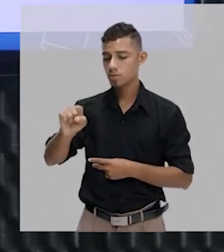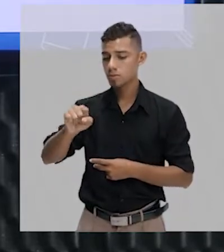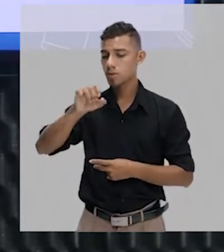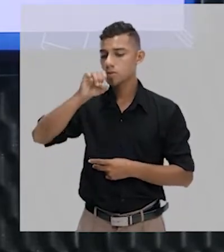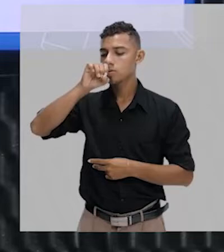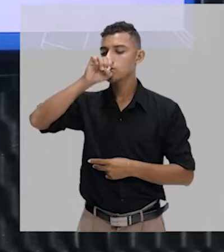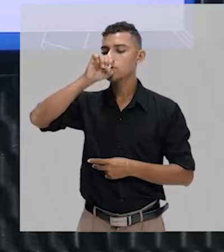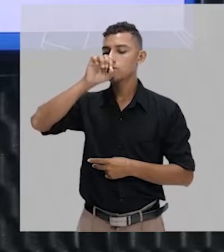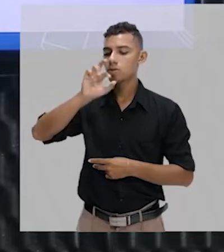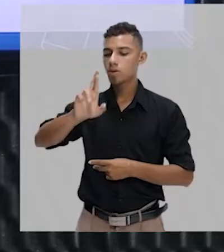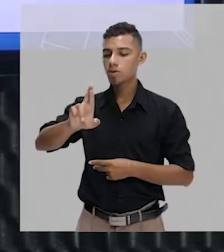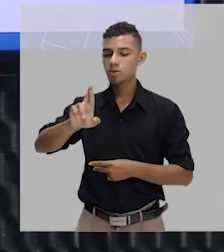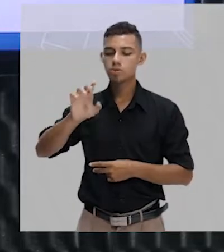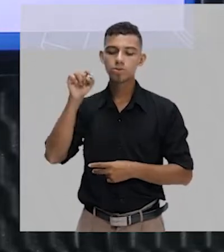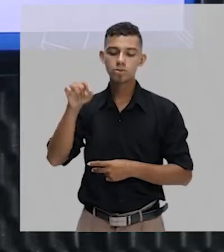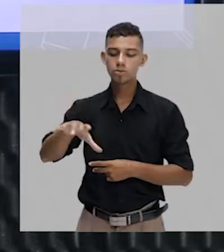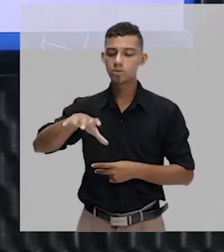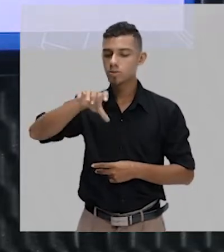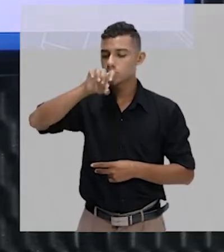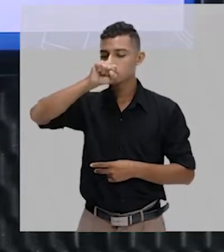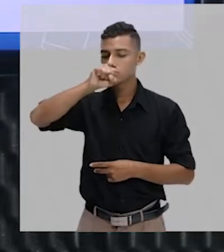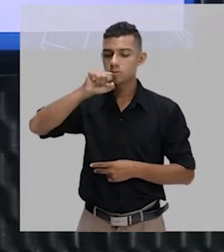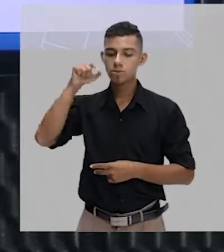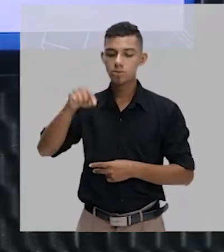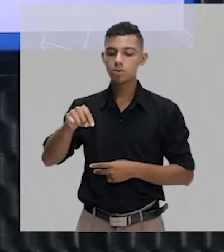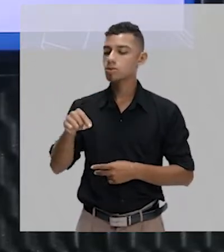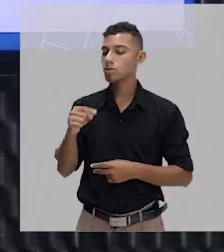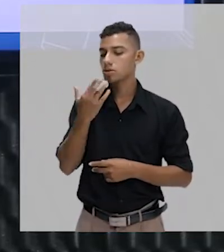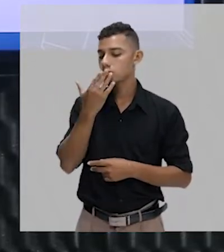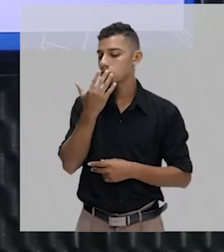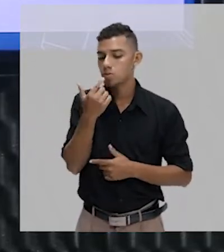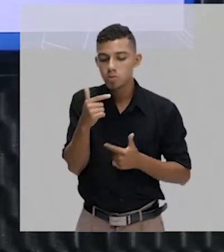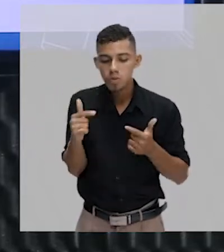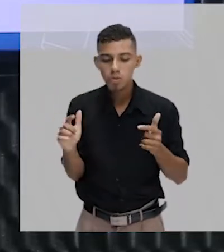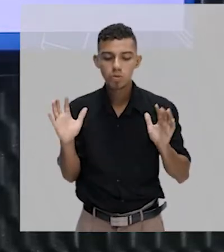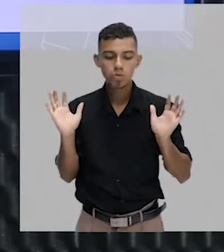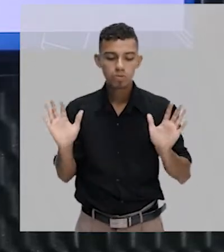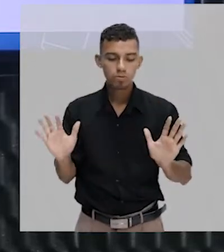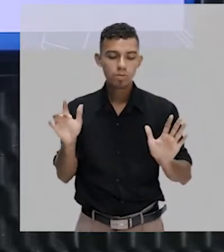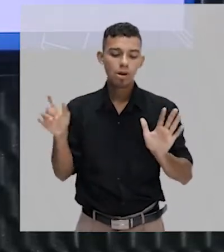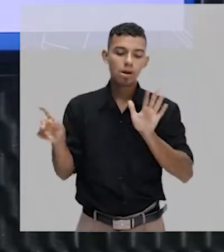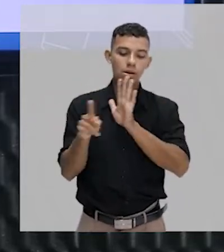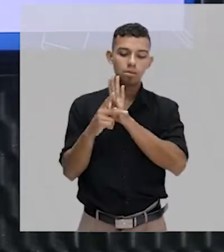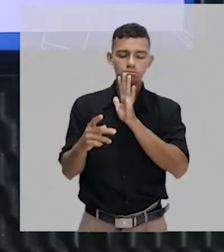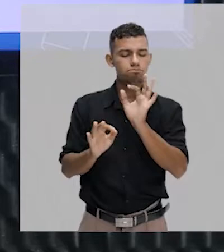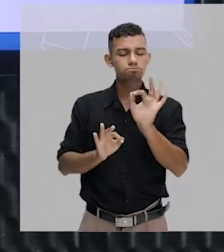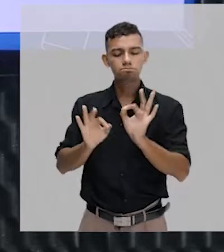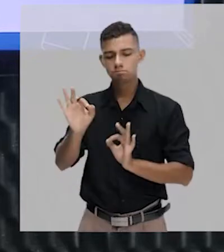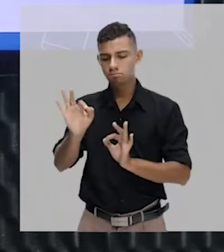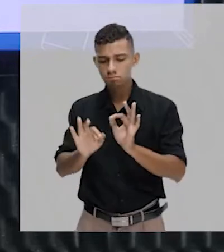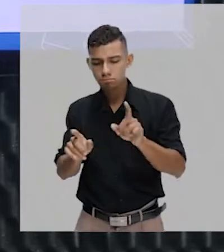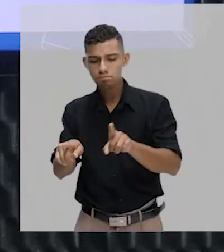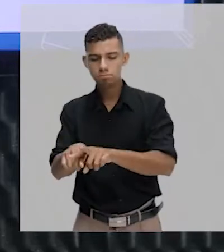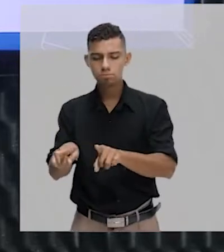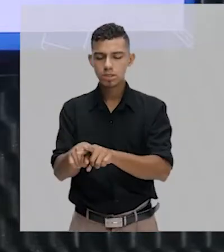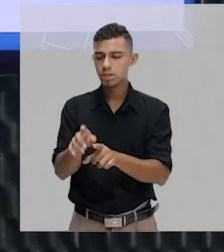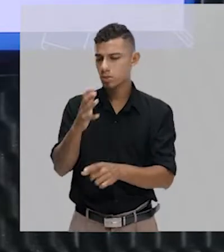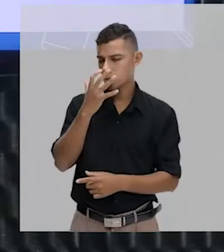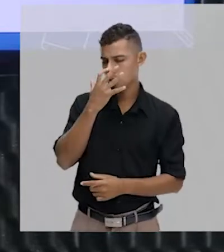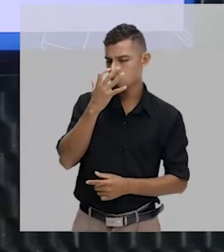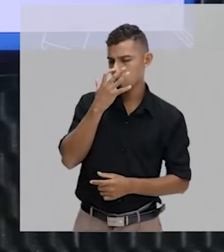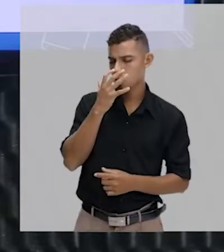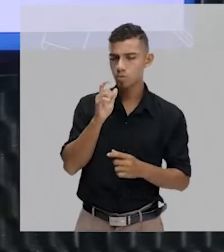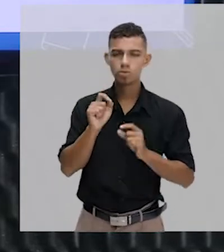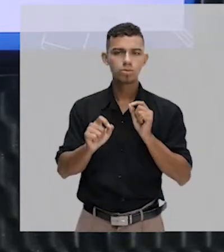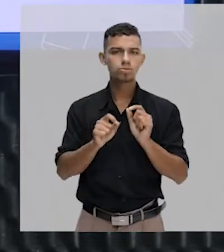as suas massas também foram medidas. E o que ele observou? Em